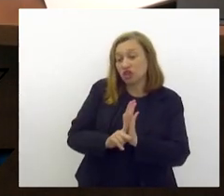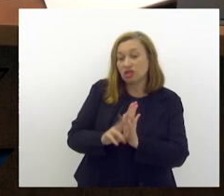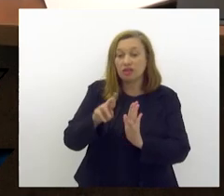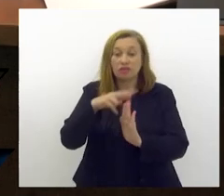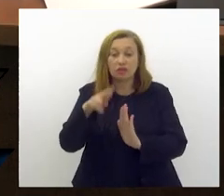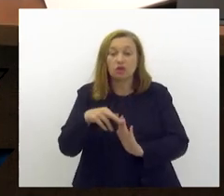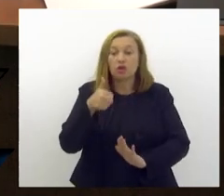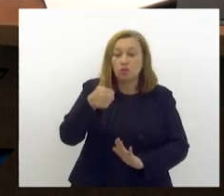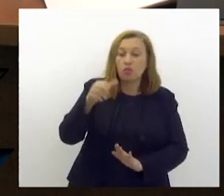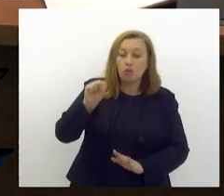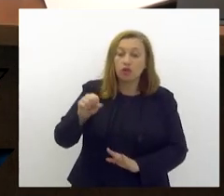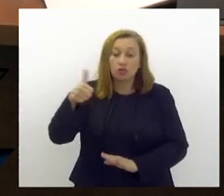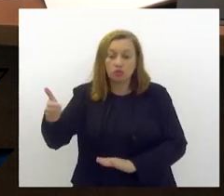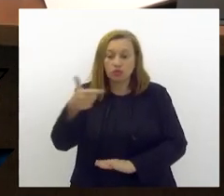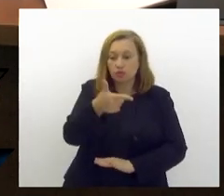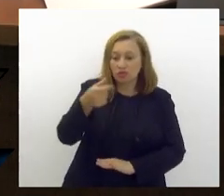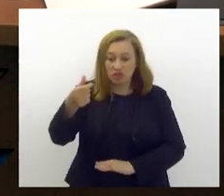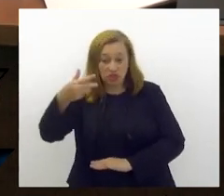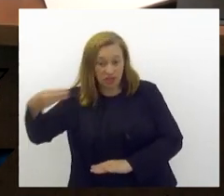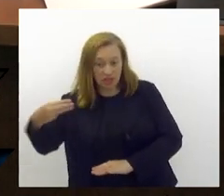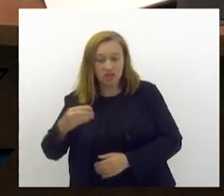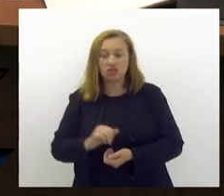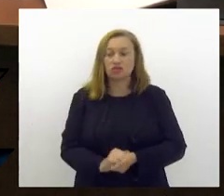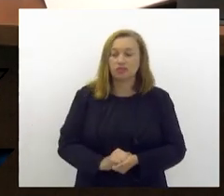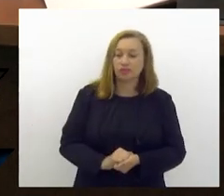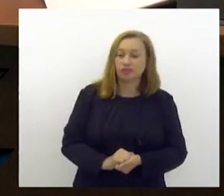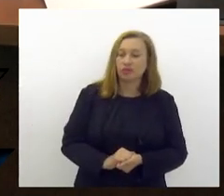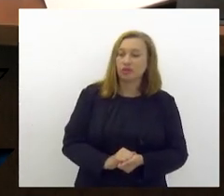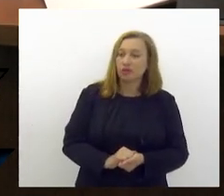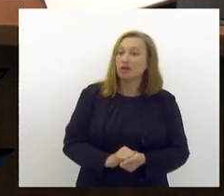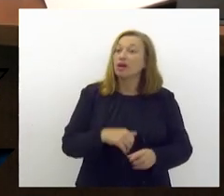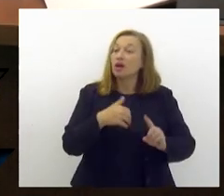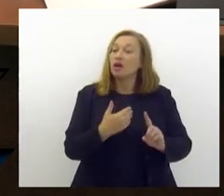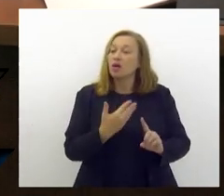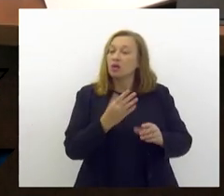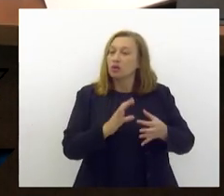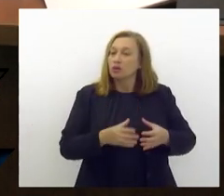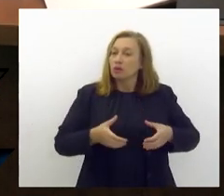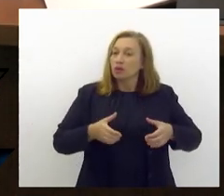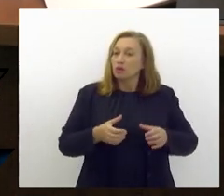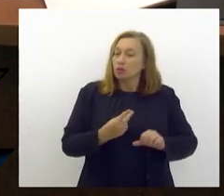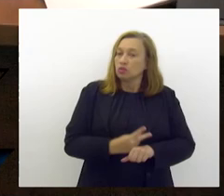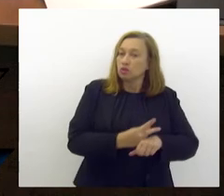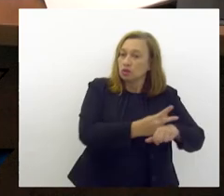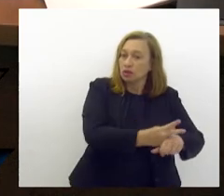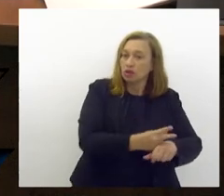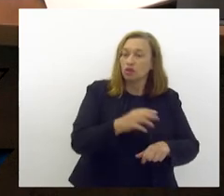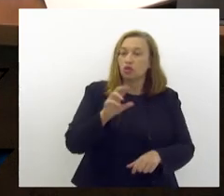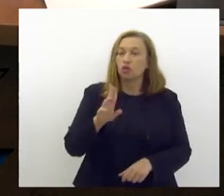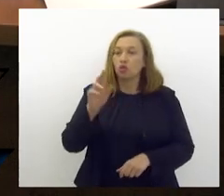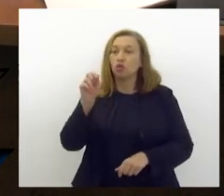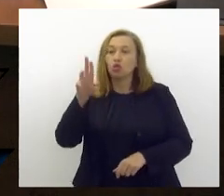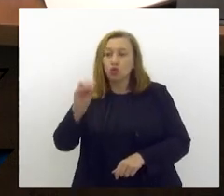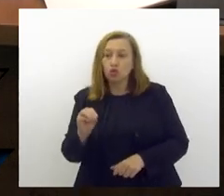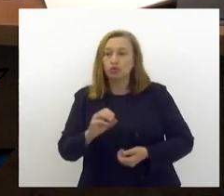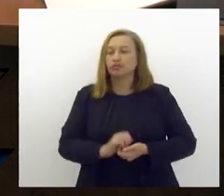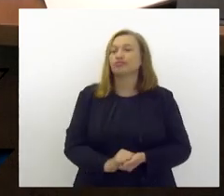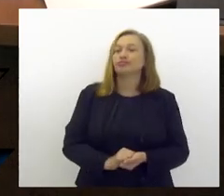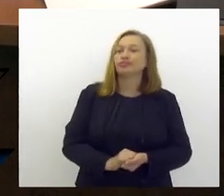resolução 181-2023, que concede o diploma ao Hugo Leonardo Pereira